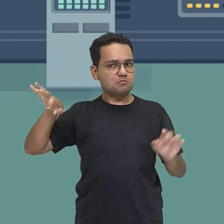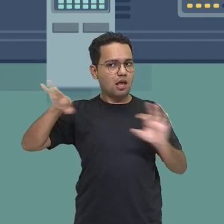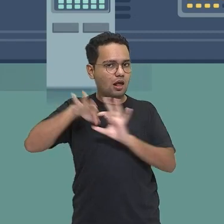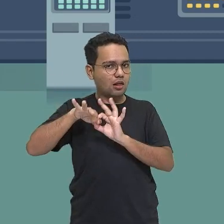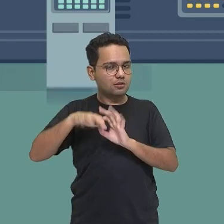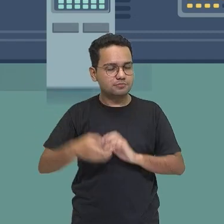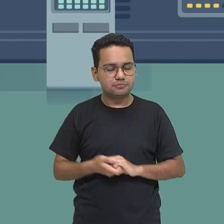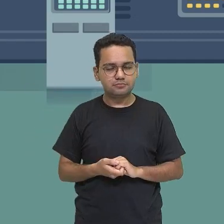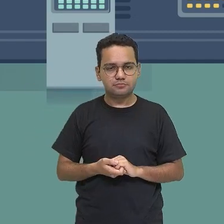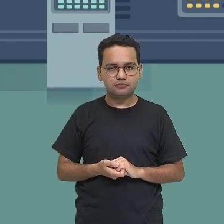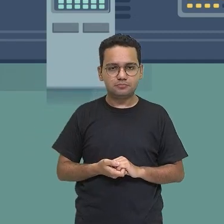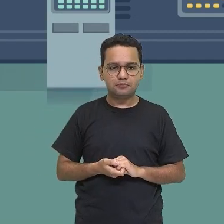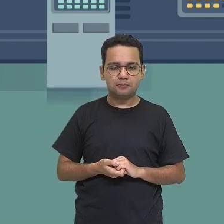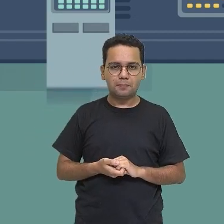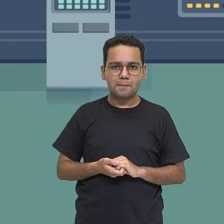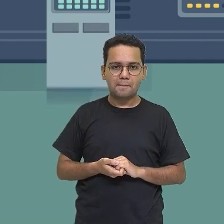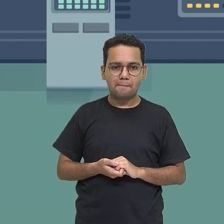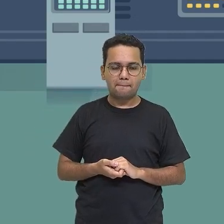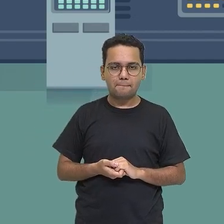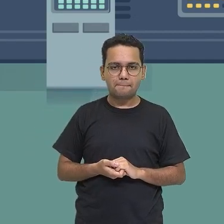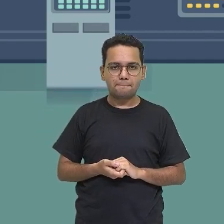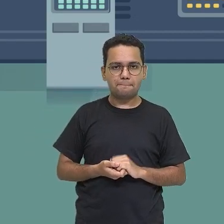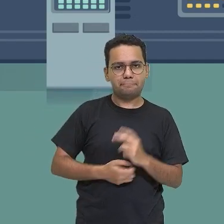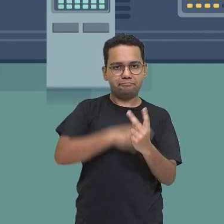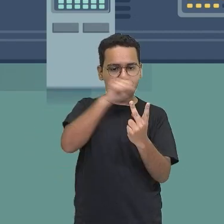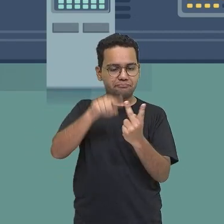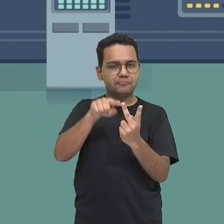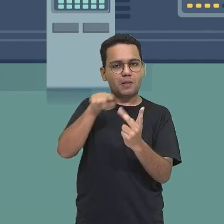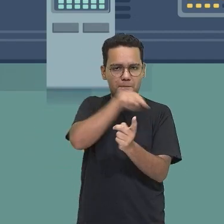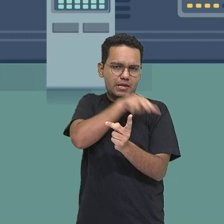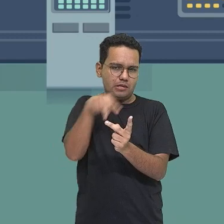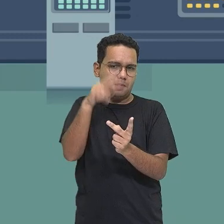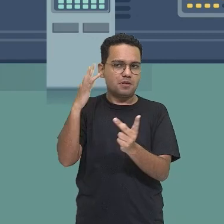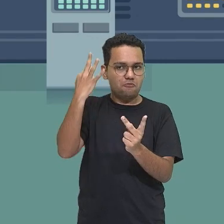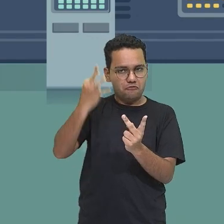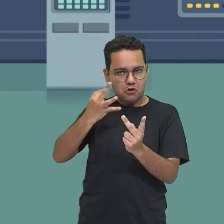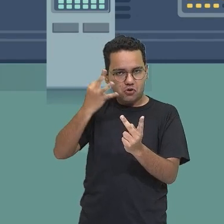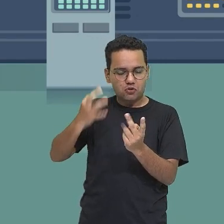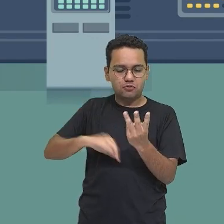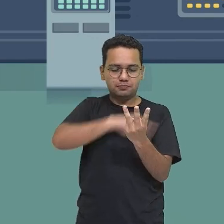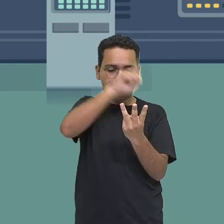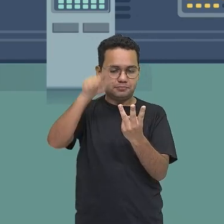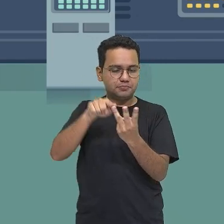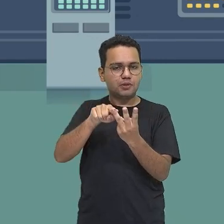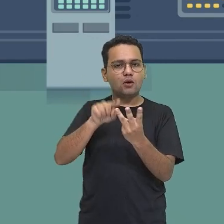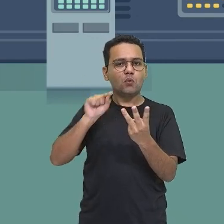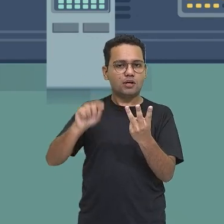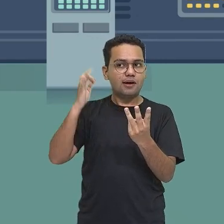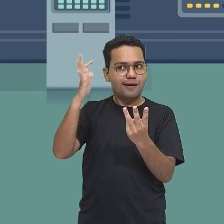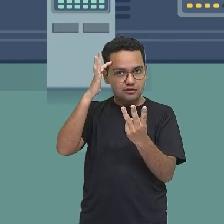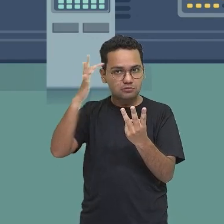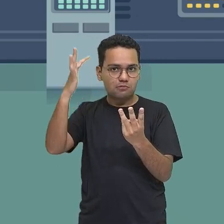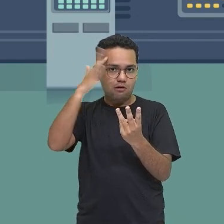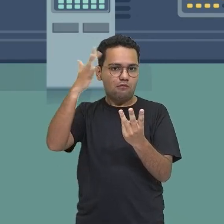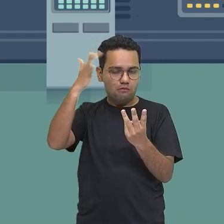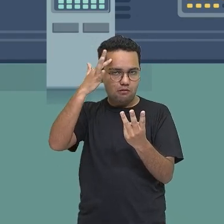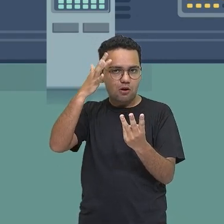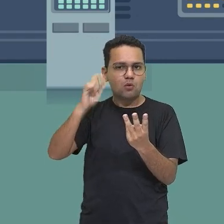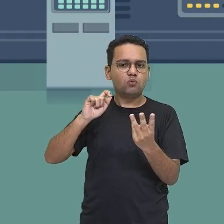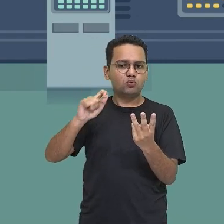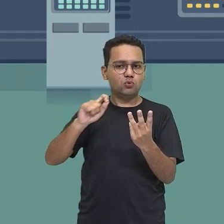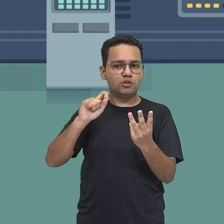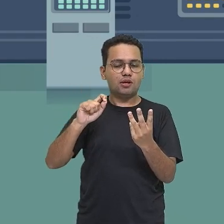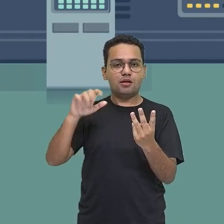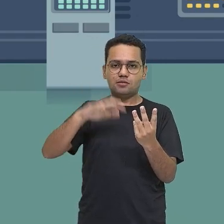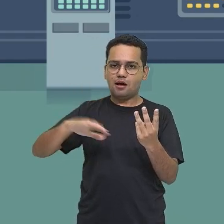na forma que envolve a filosofia e temos também aquela teoria que envolve a